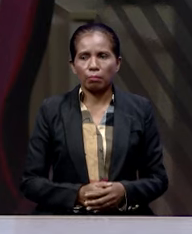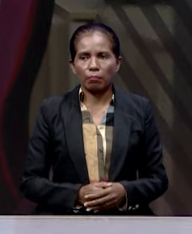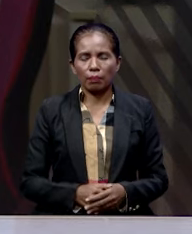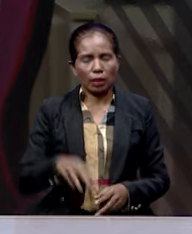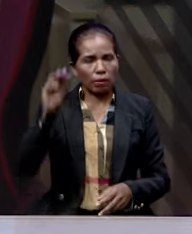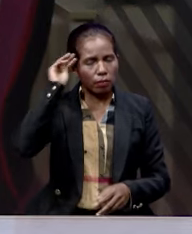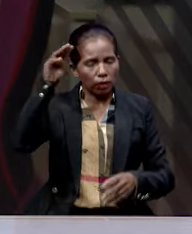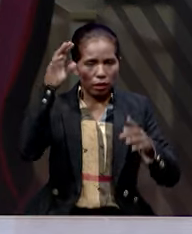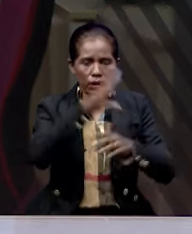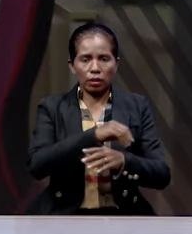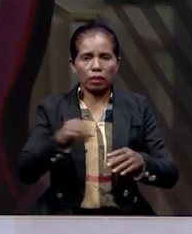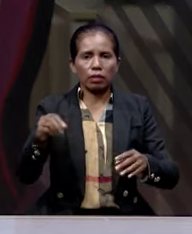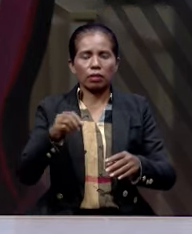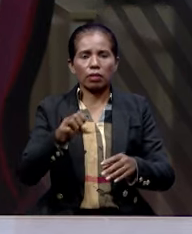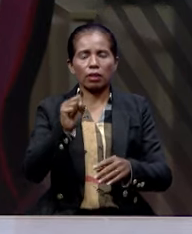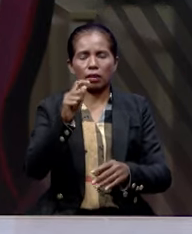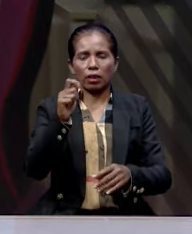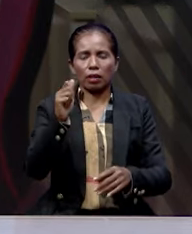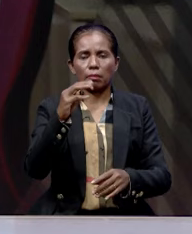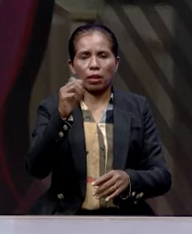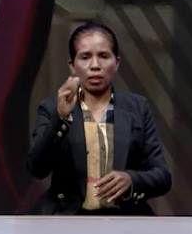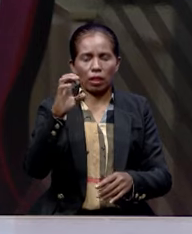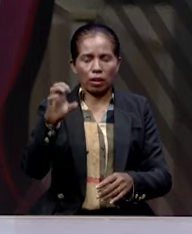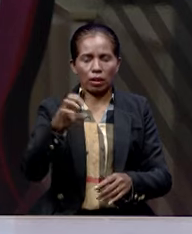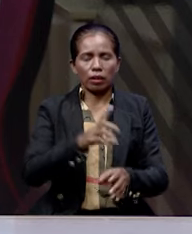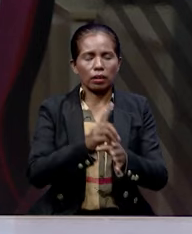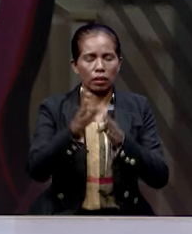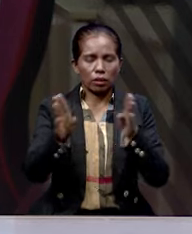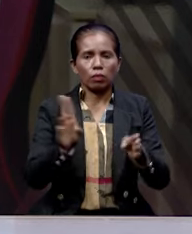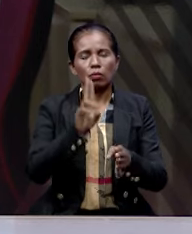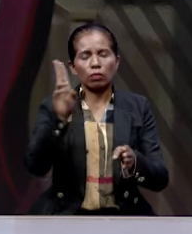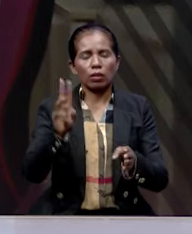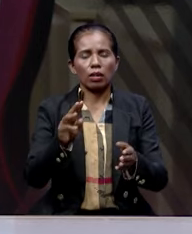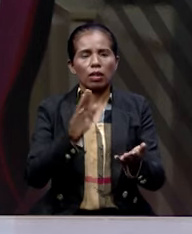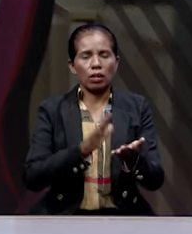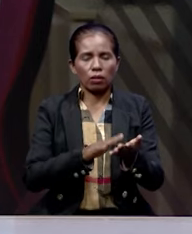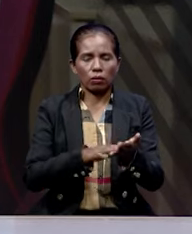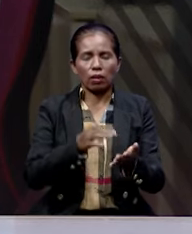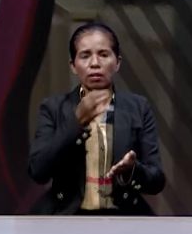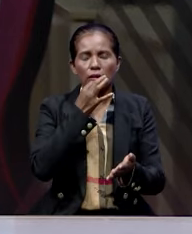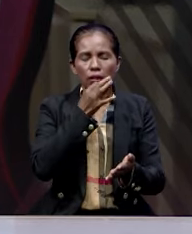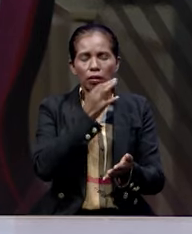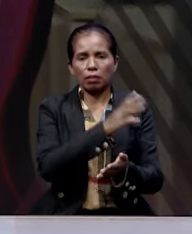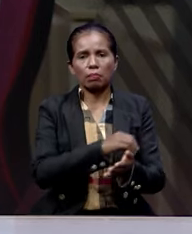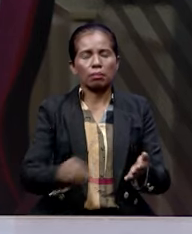Ministro da Administração Estatal Hadeten, dirigente Balo, em município, usa o Samarenda Escolar para interesse